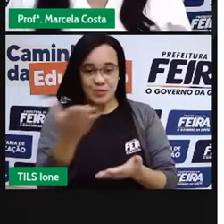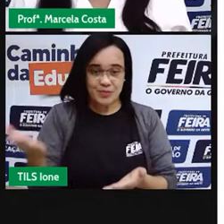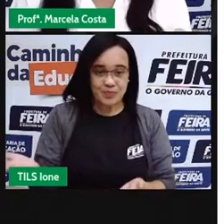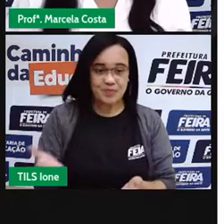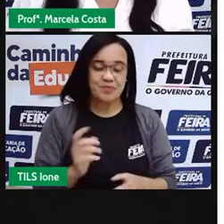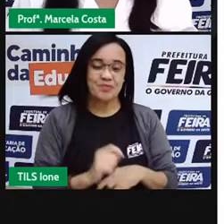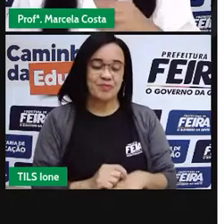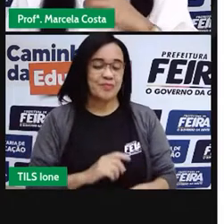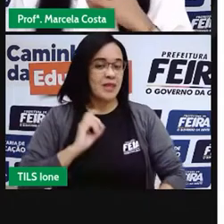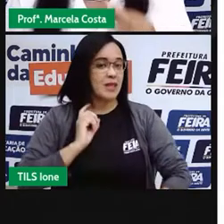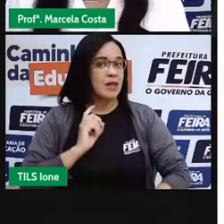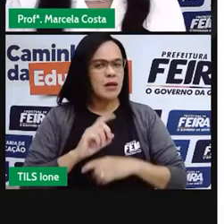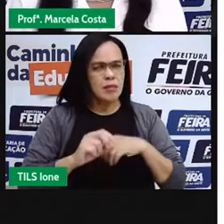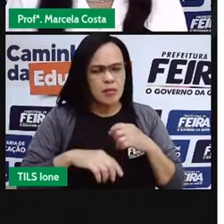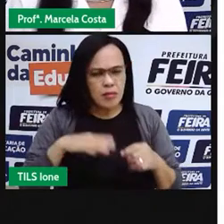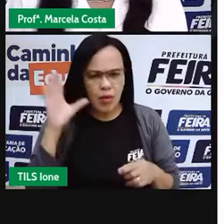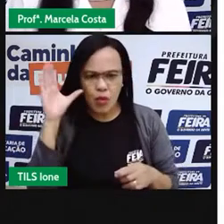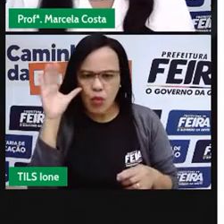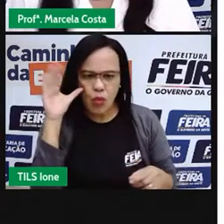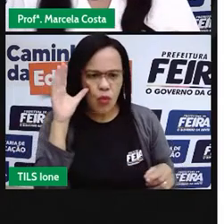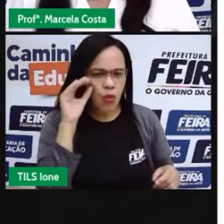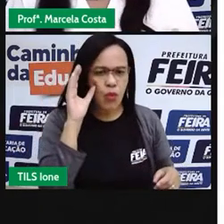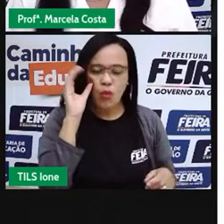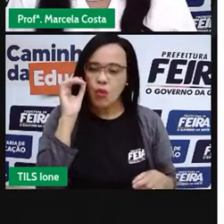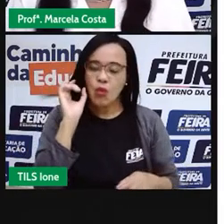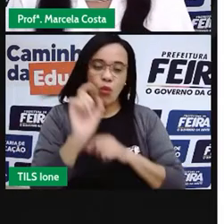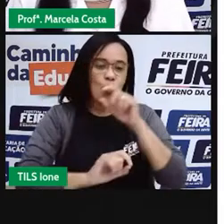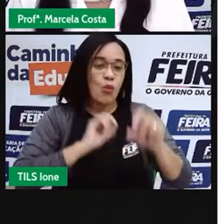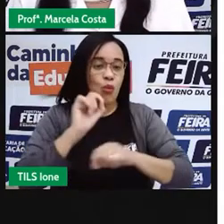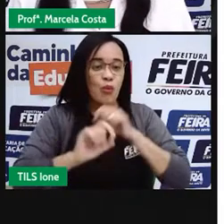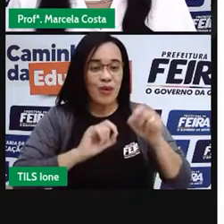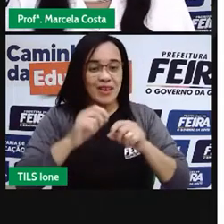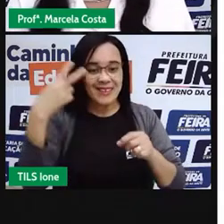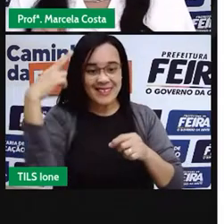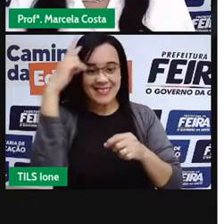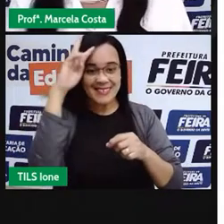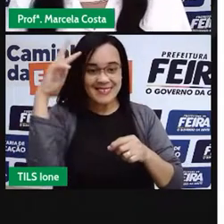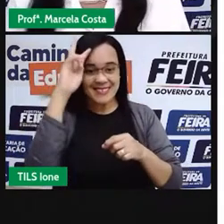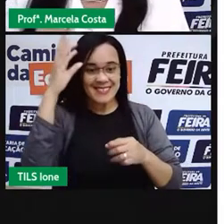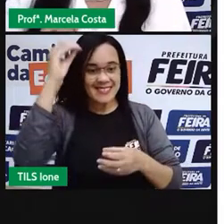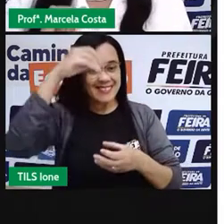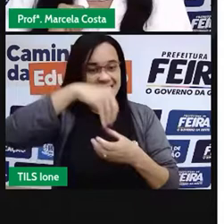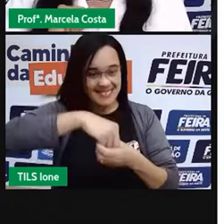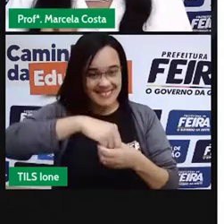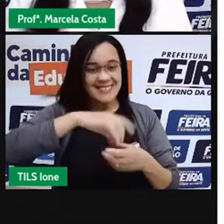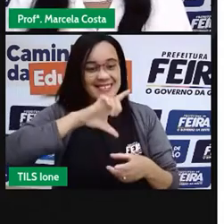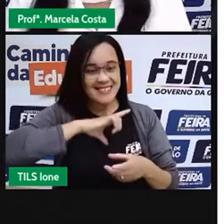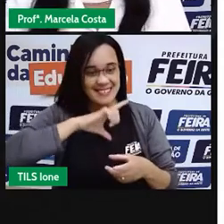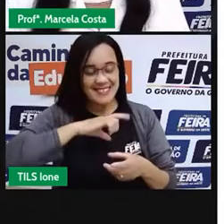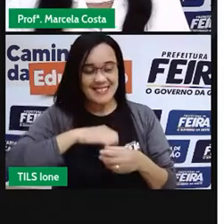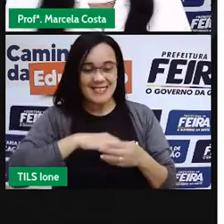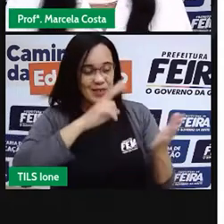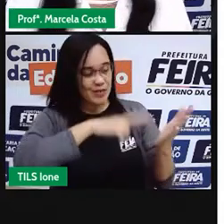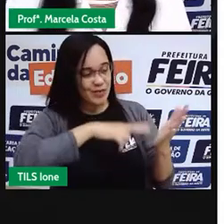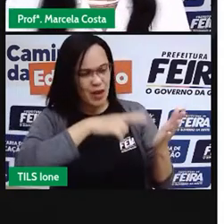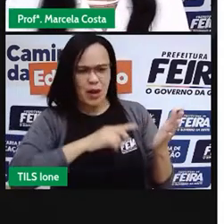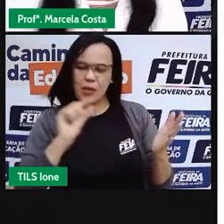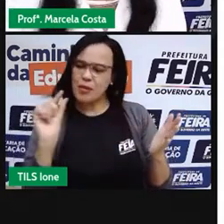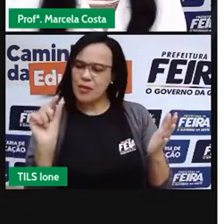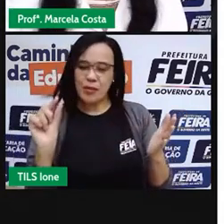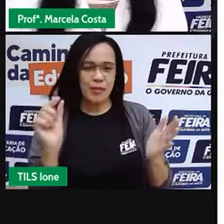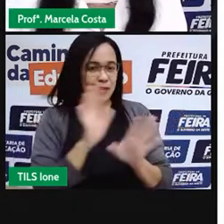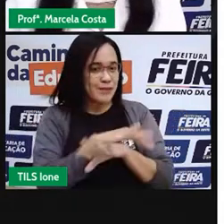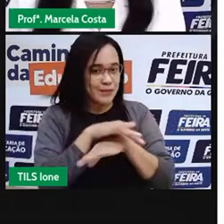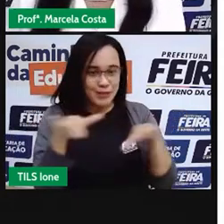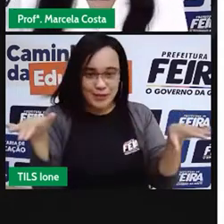curioso para descobrir tudo que está nessa história. Aqui eu só vou ler um pouquinho dessa